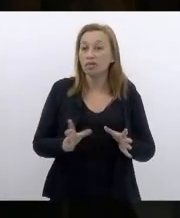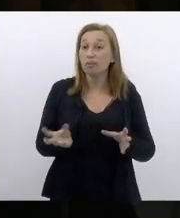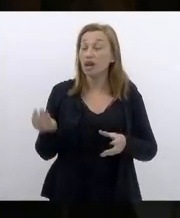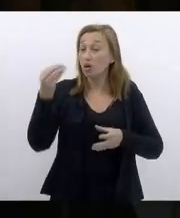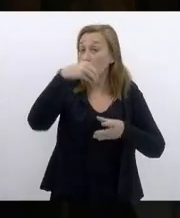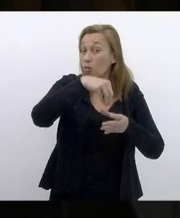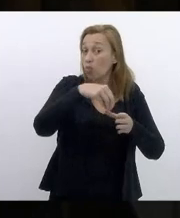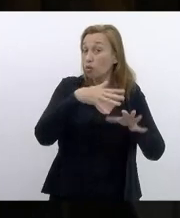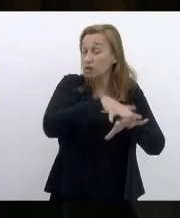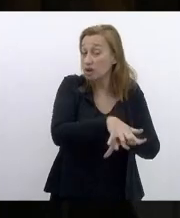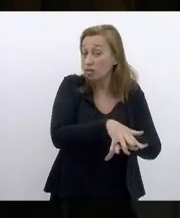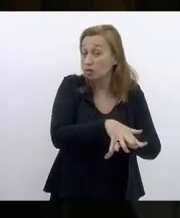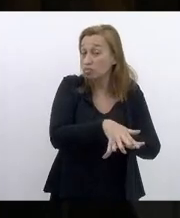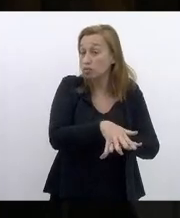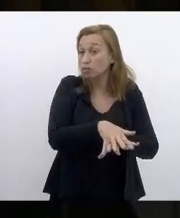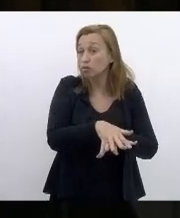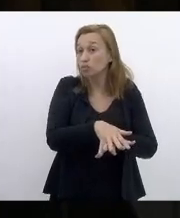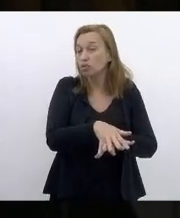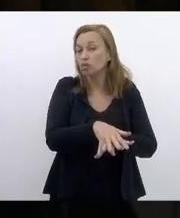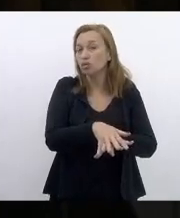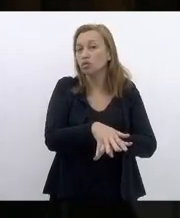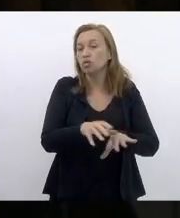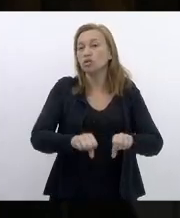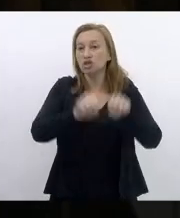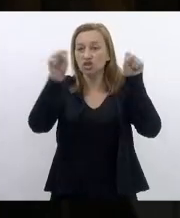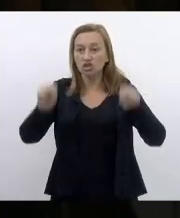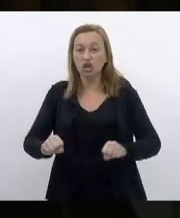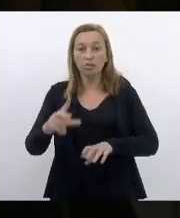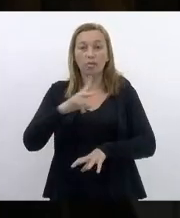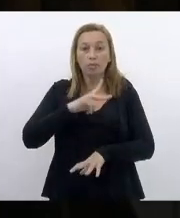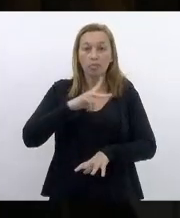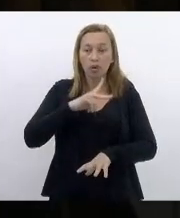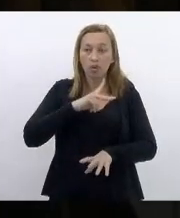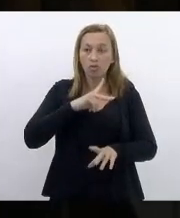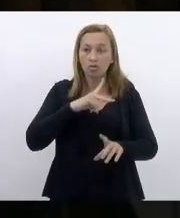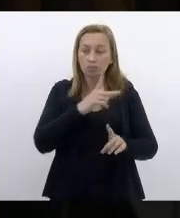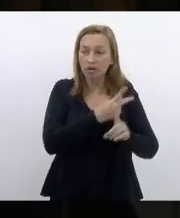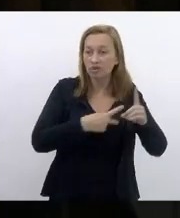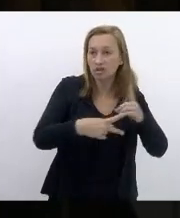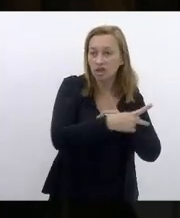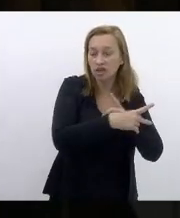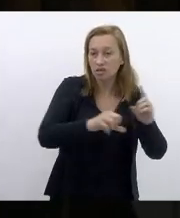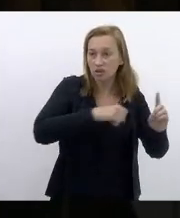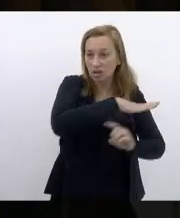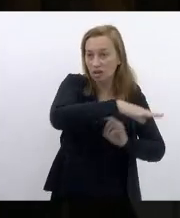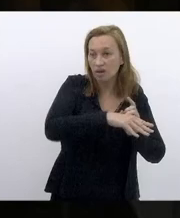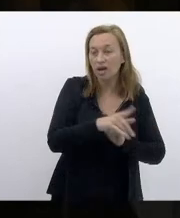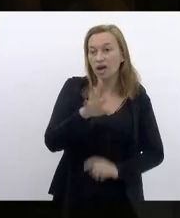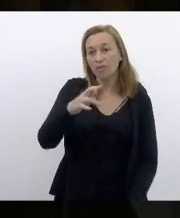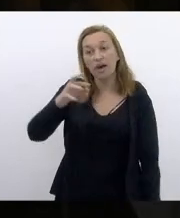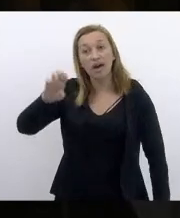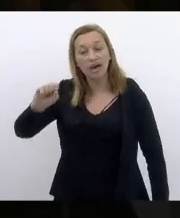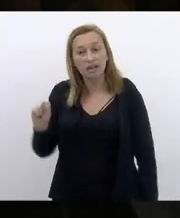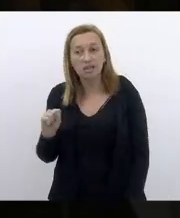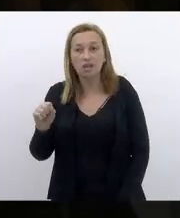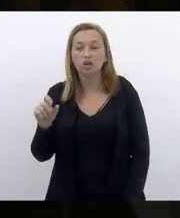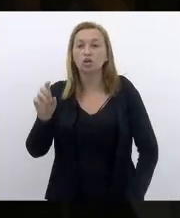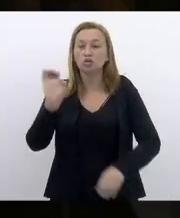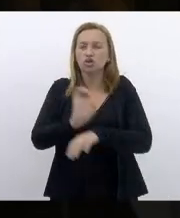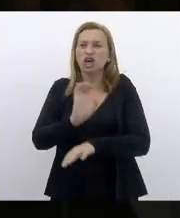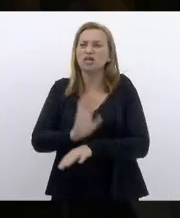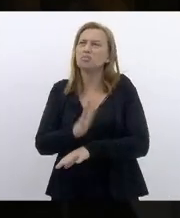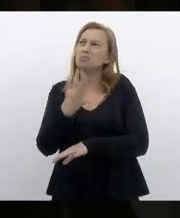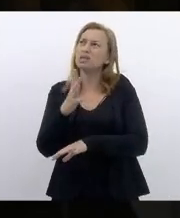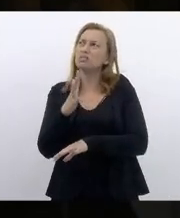inclusão no regime próprio de Previdência Social, RPPS, do Estado, de pelo